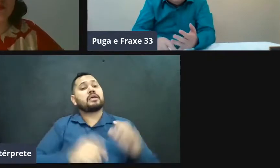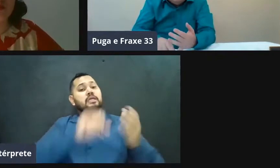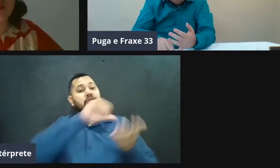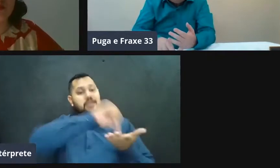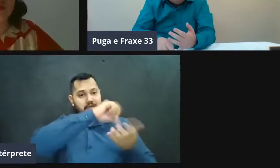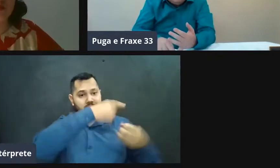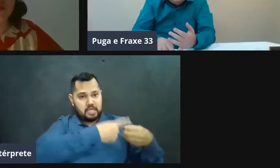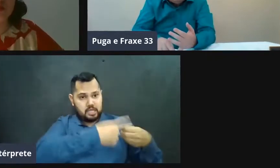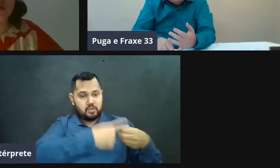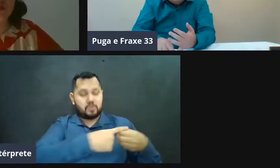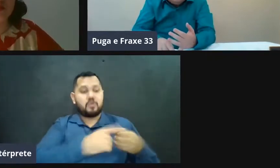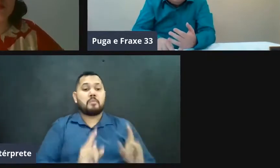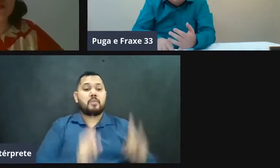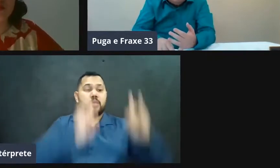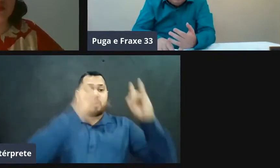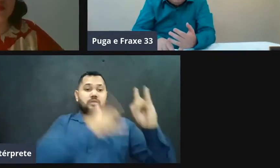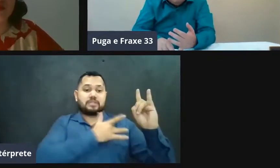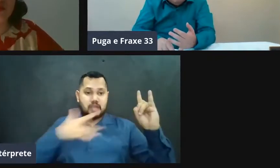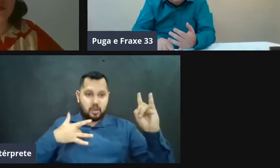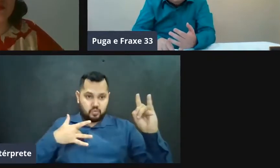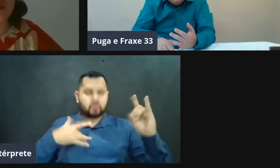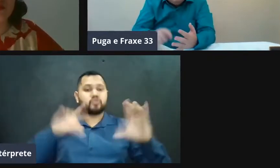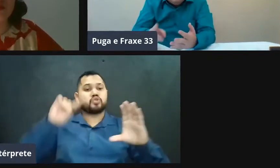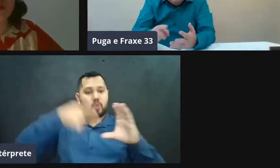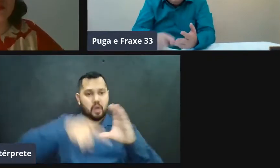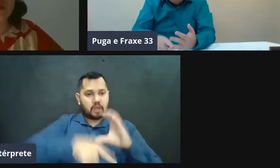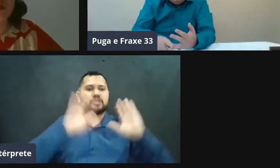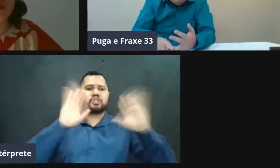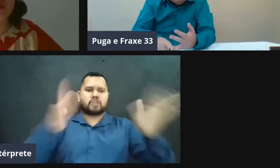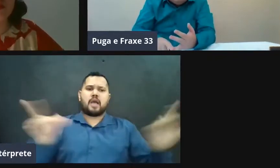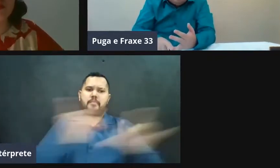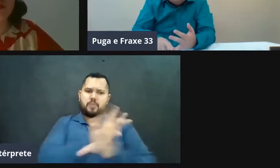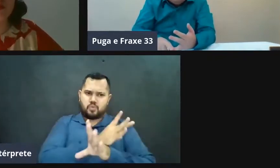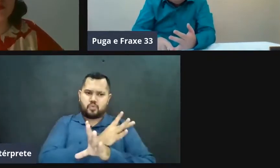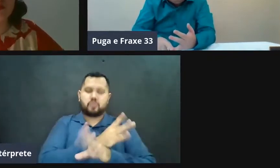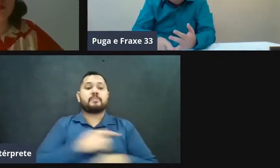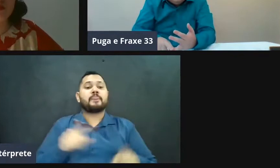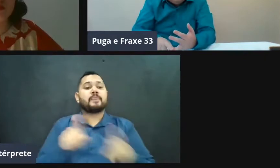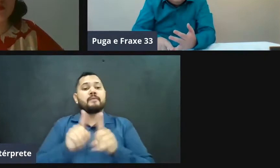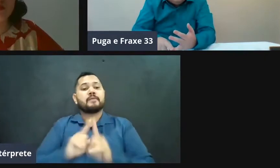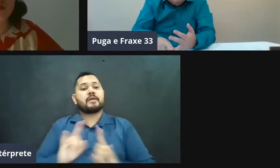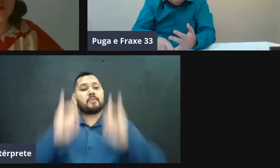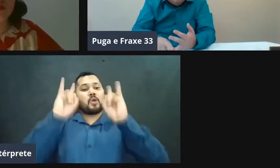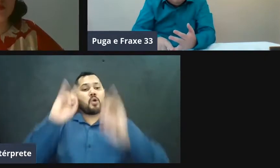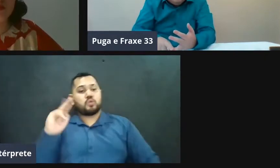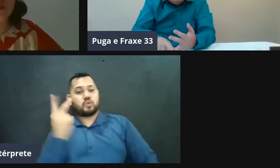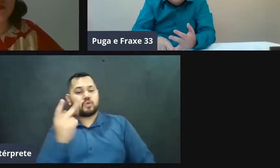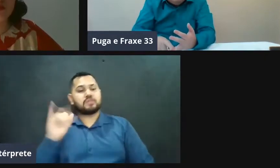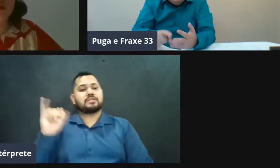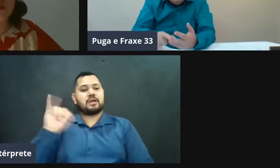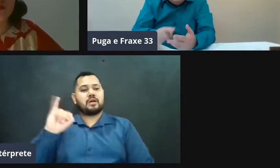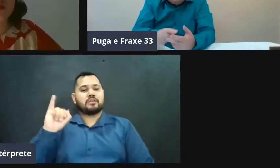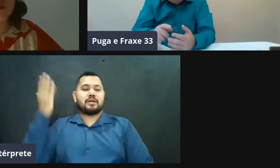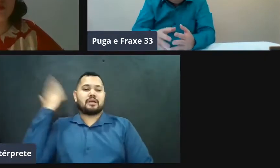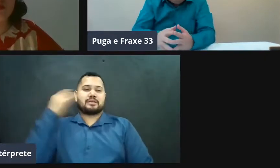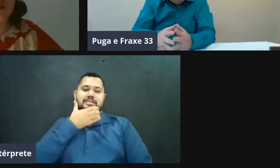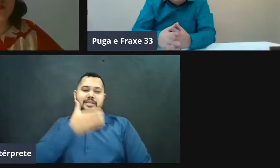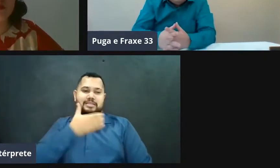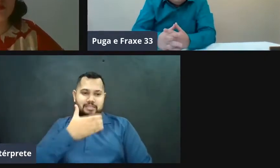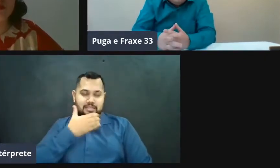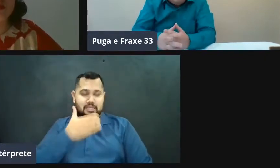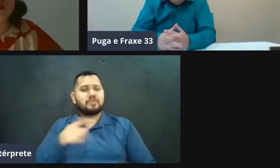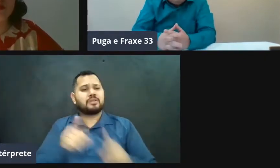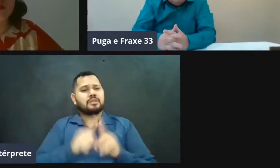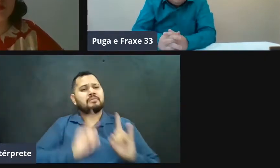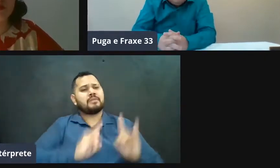Bloco da Saúde de Coari, que já está pronto para a inauguração. Inauguramos o Bloco 2 dos 7 em dezembro do ano passado, e é um conjunto de